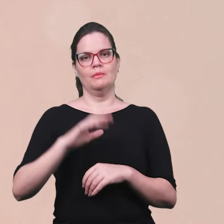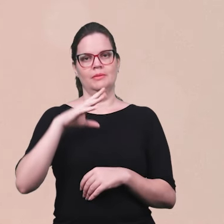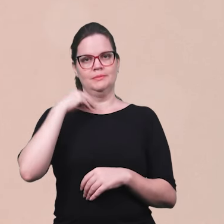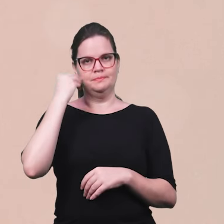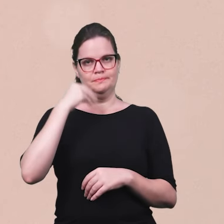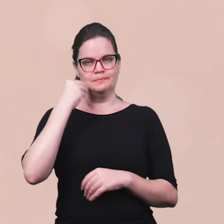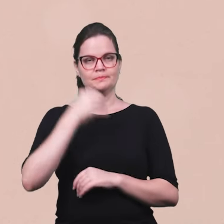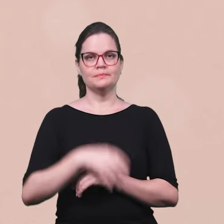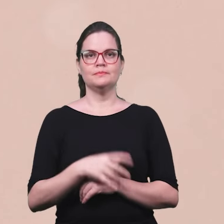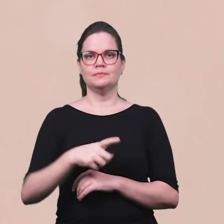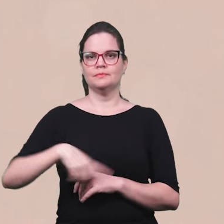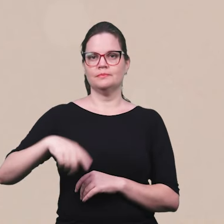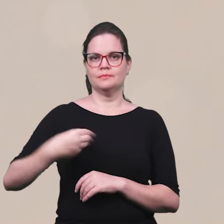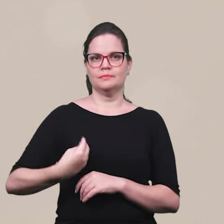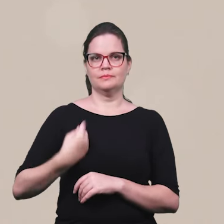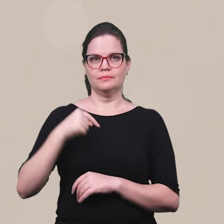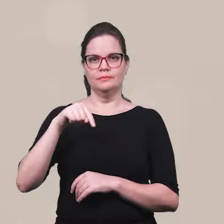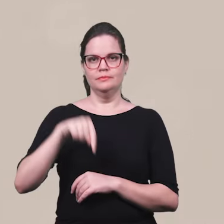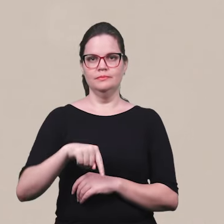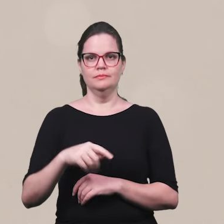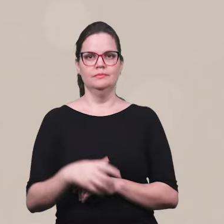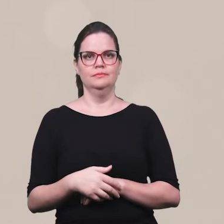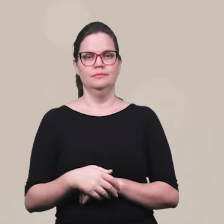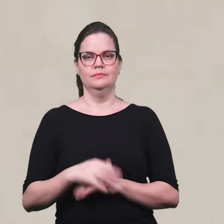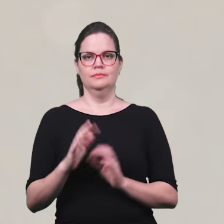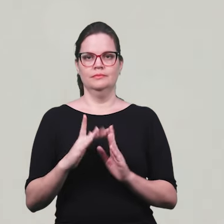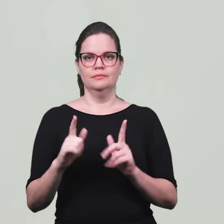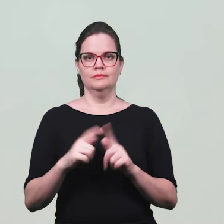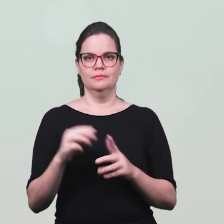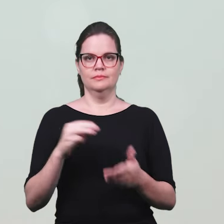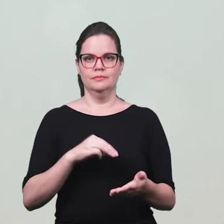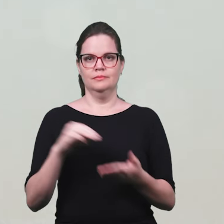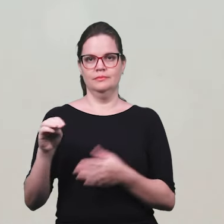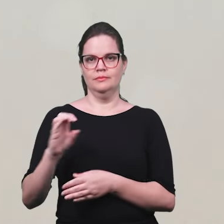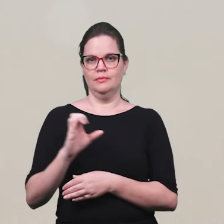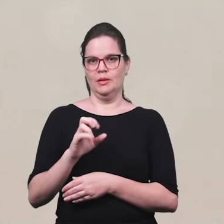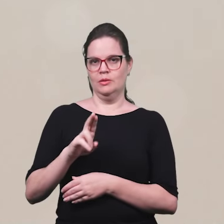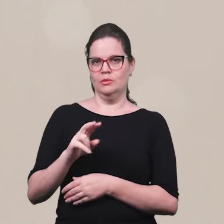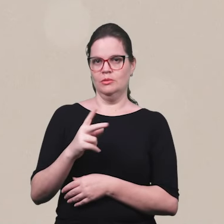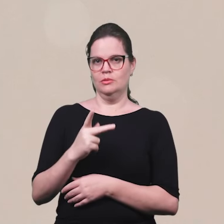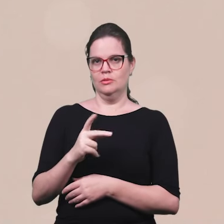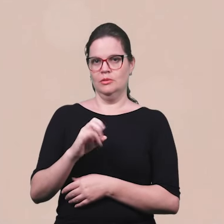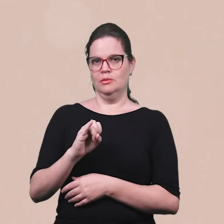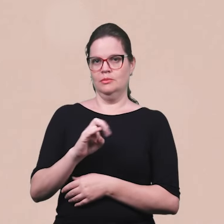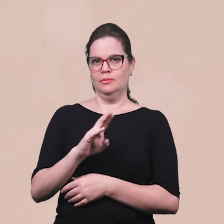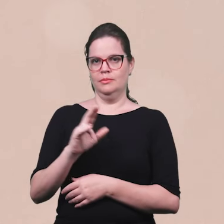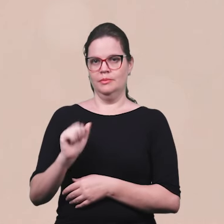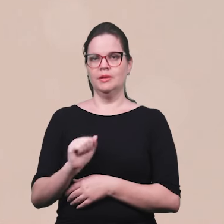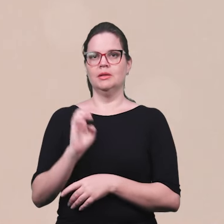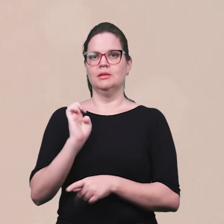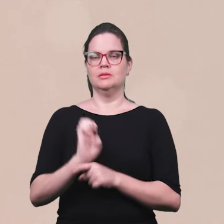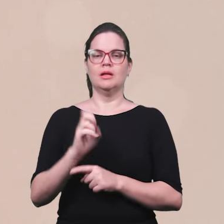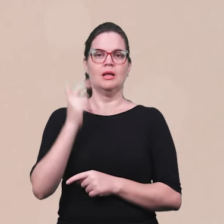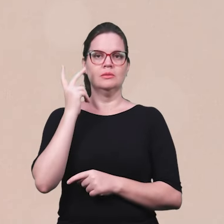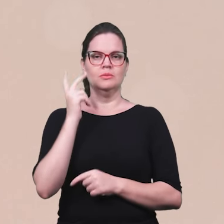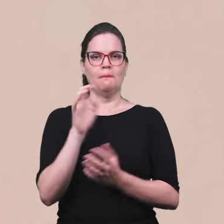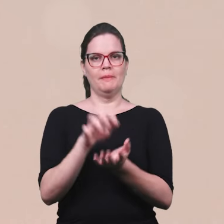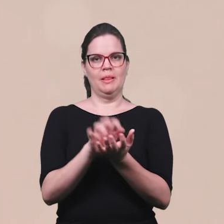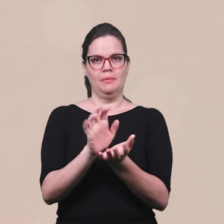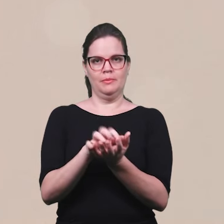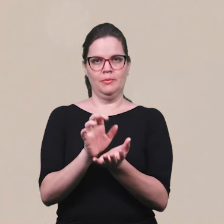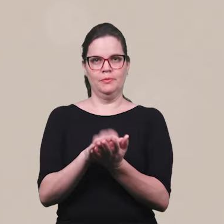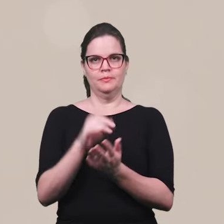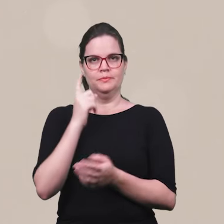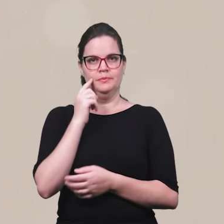Mais Sábios. Nós estamos aqui na ICM Cupira, no estado de Pernambuco,